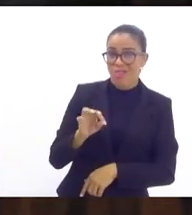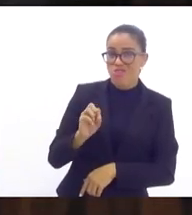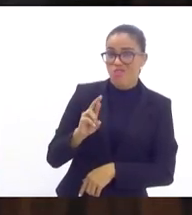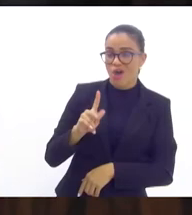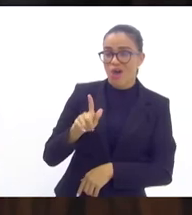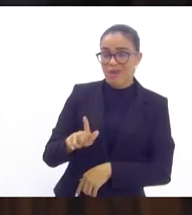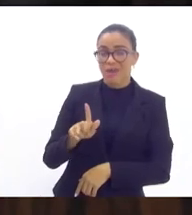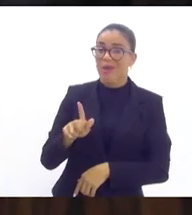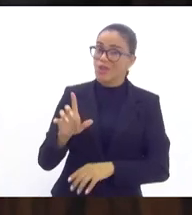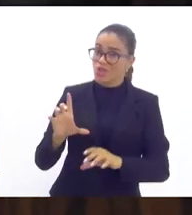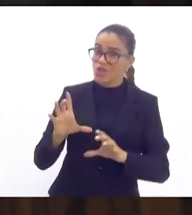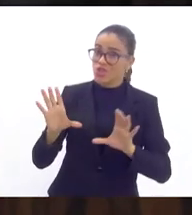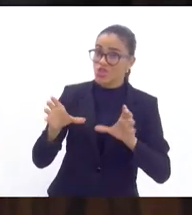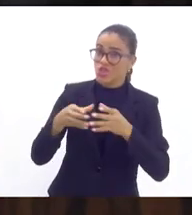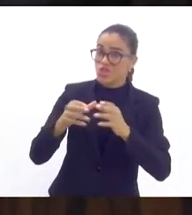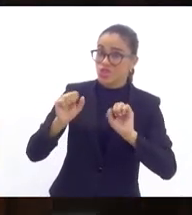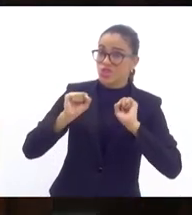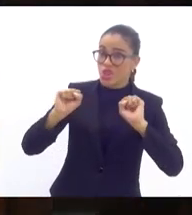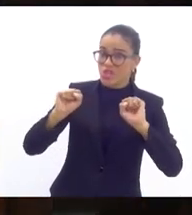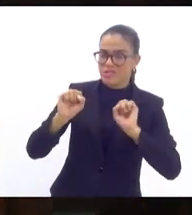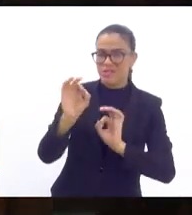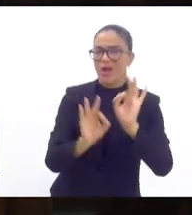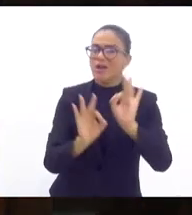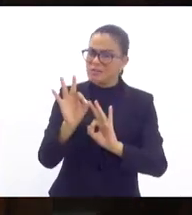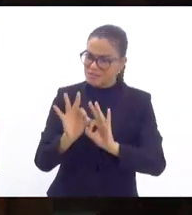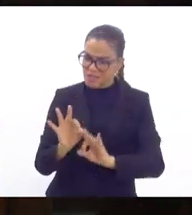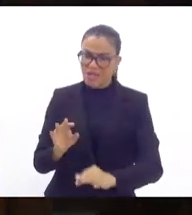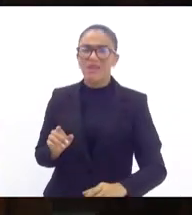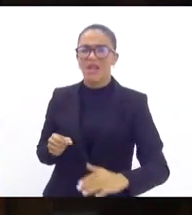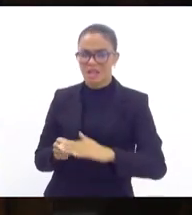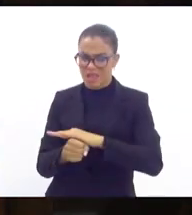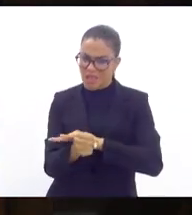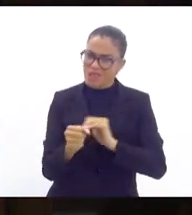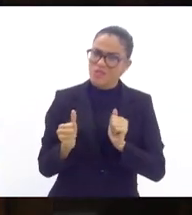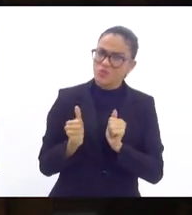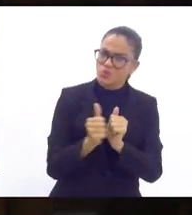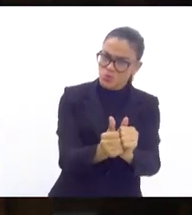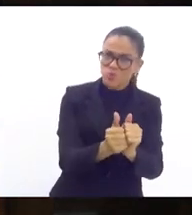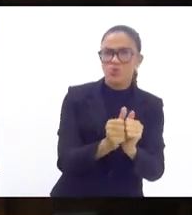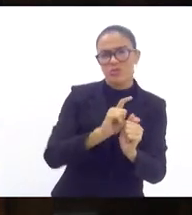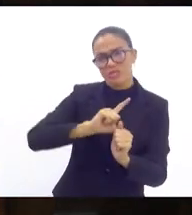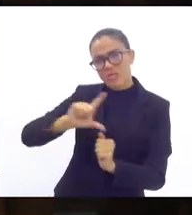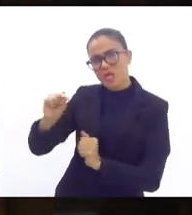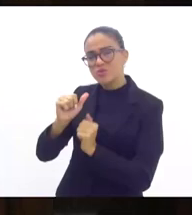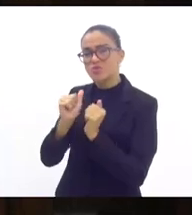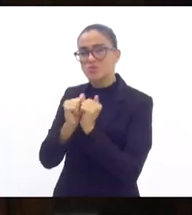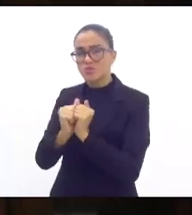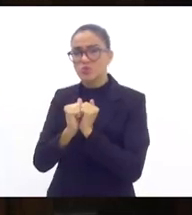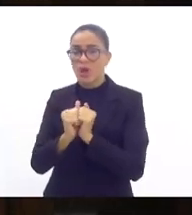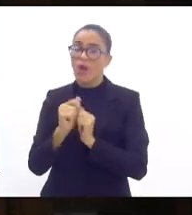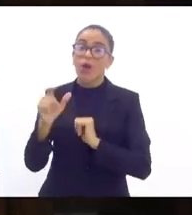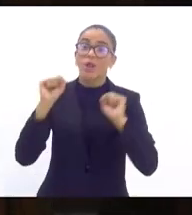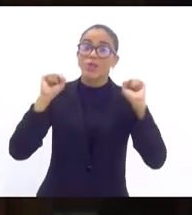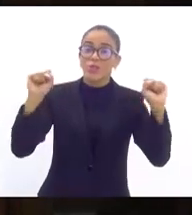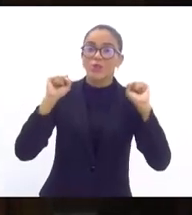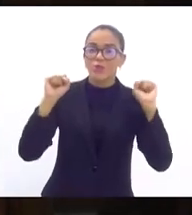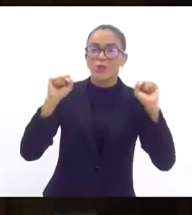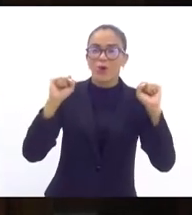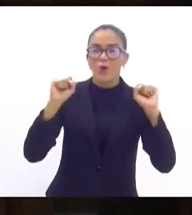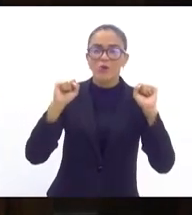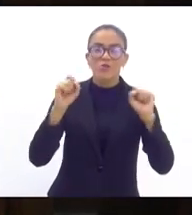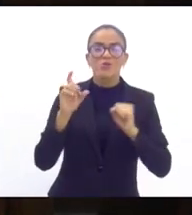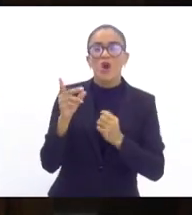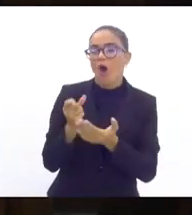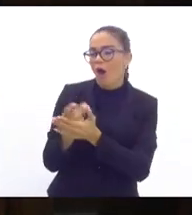organizado é torcida organizada ele vai junto chega entra e sai junto o torcedor que vai que na verdade